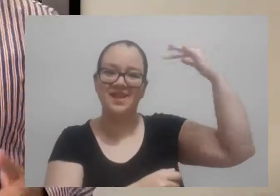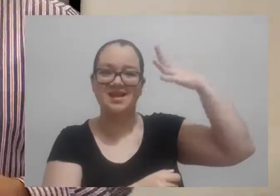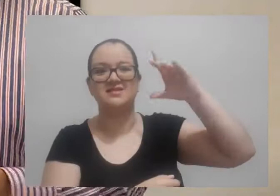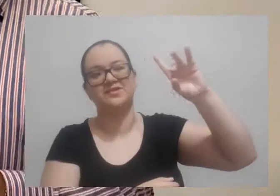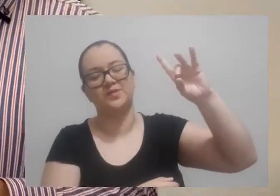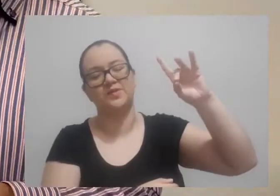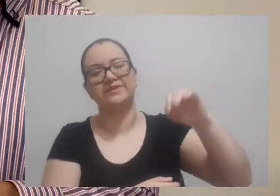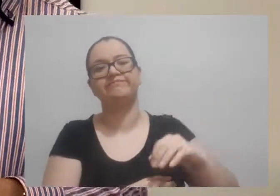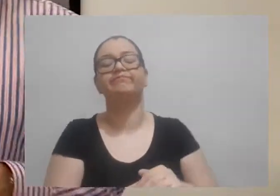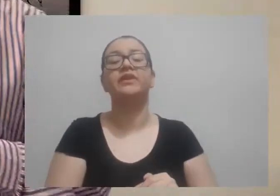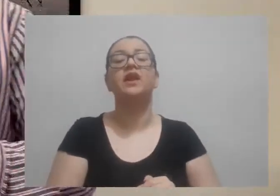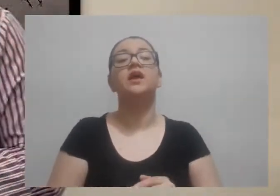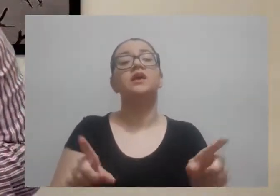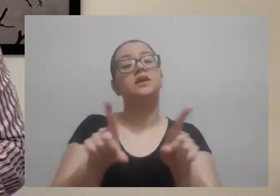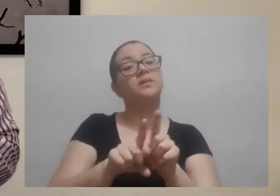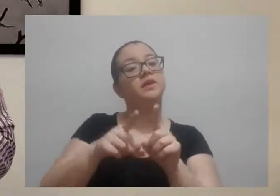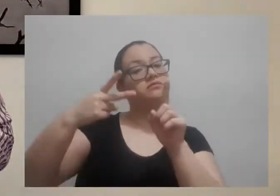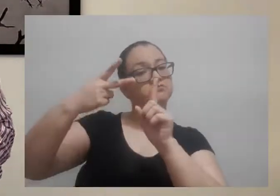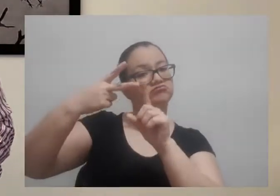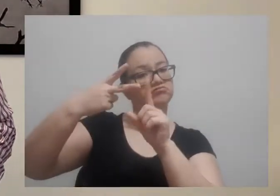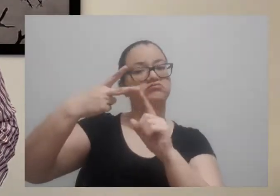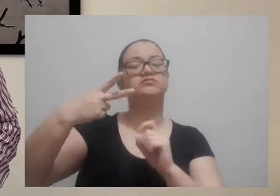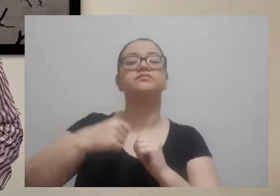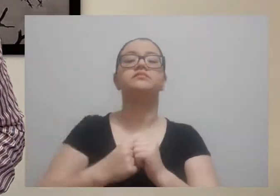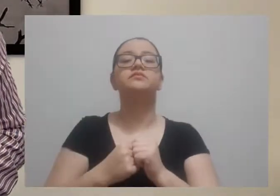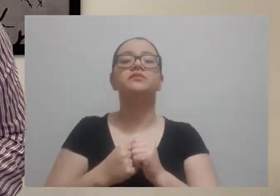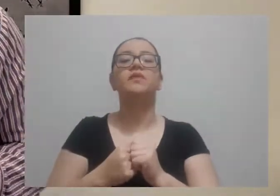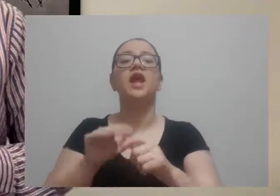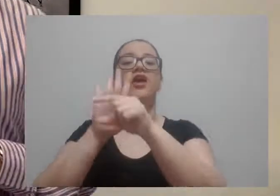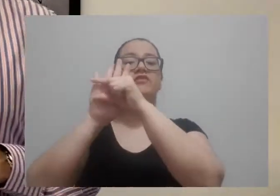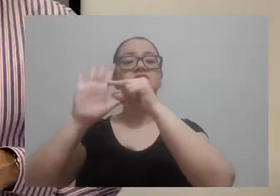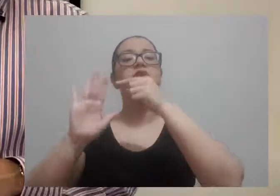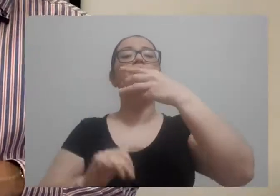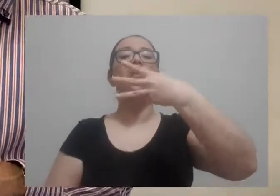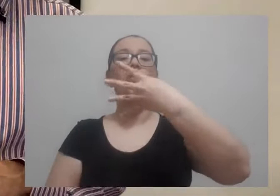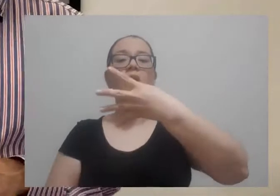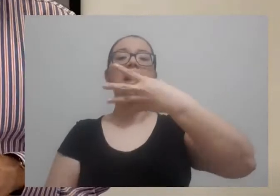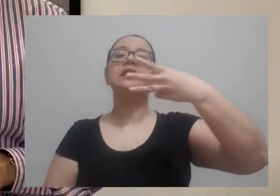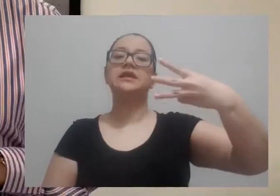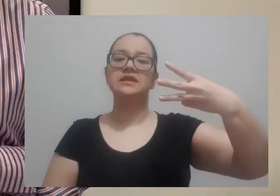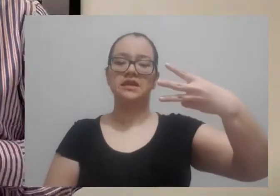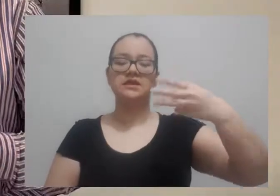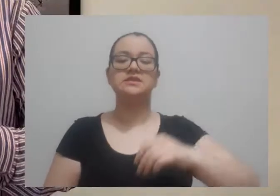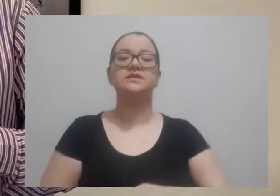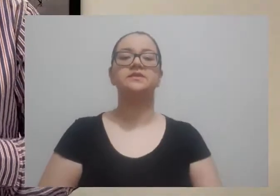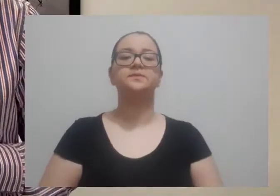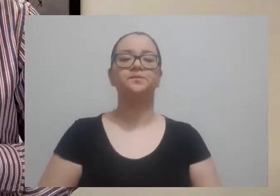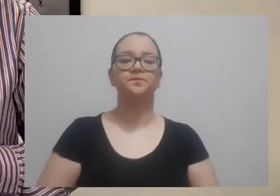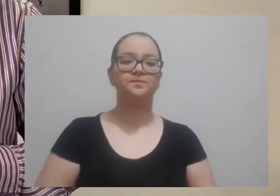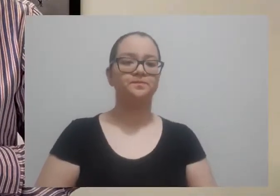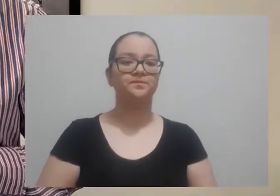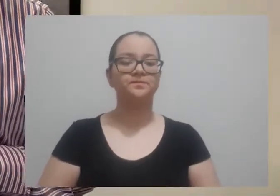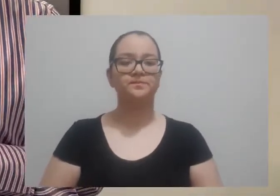vai tratar, versículo 43, essa última antítese, né? Versículos 43 a